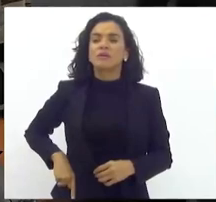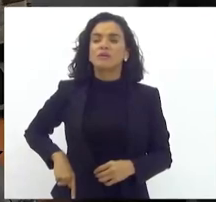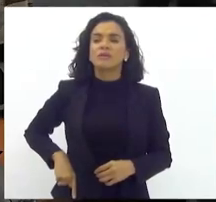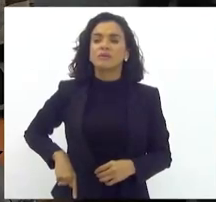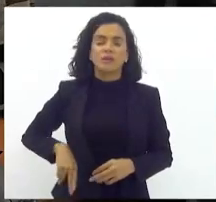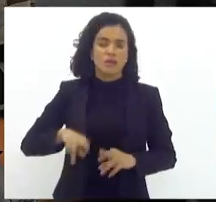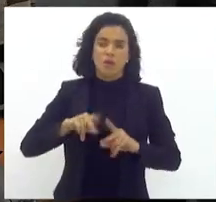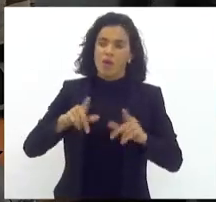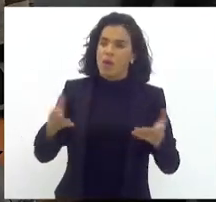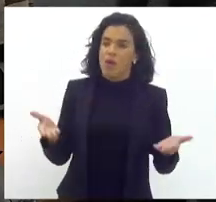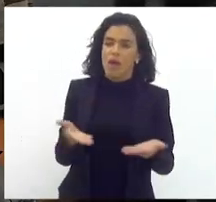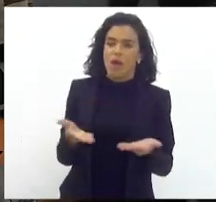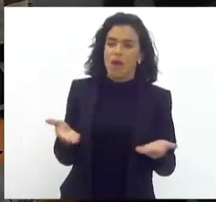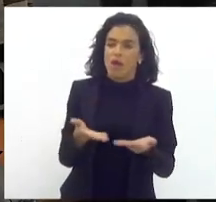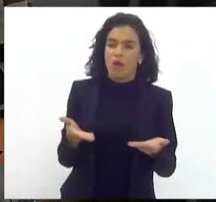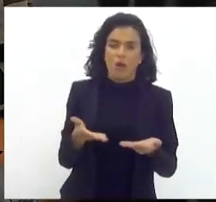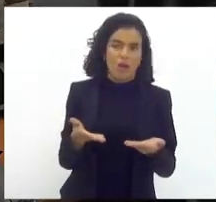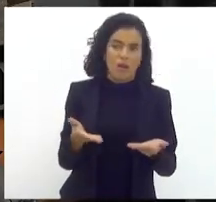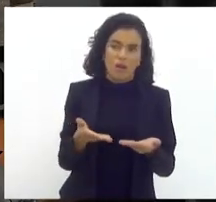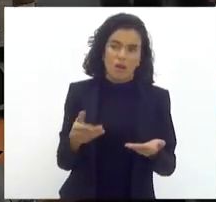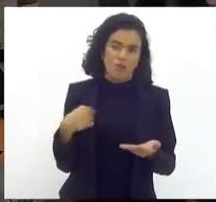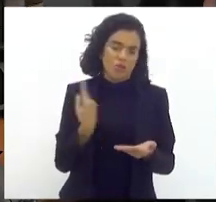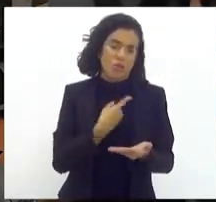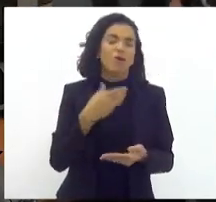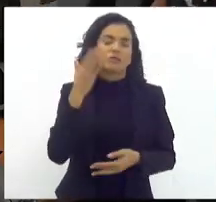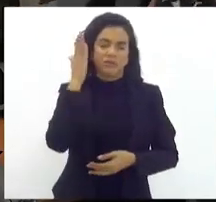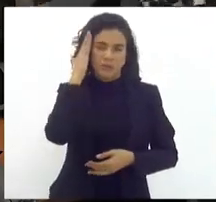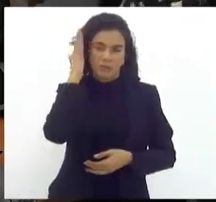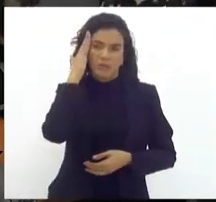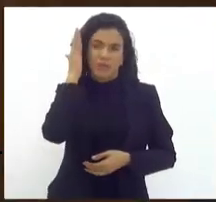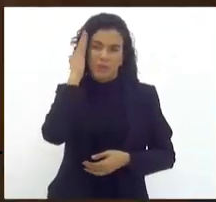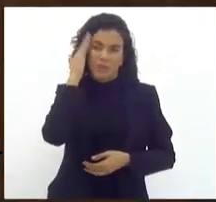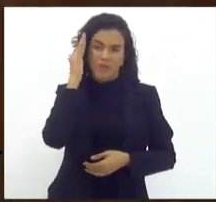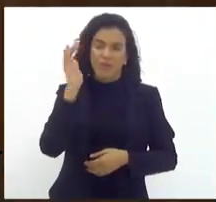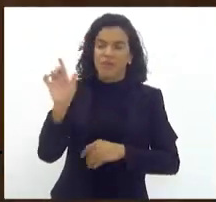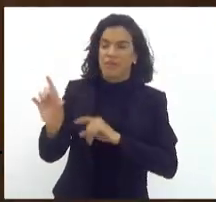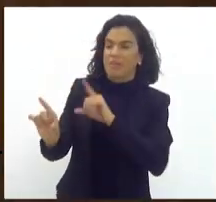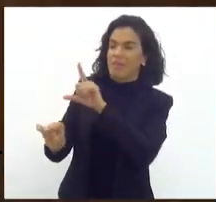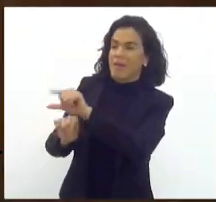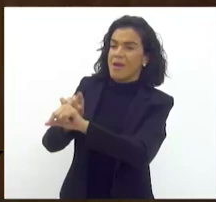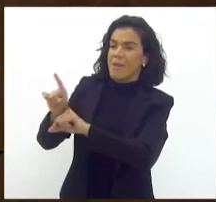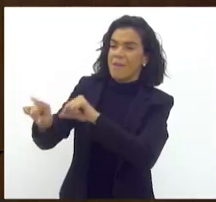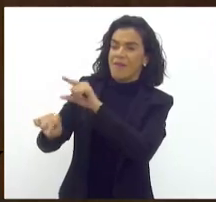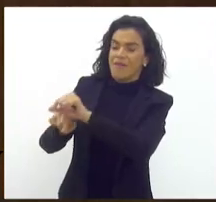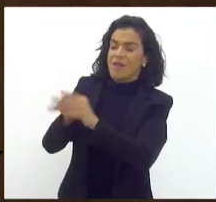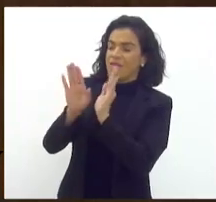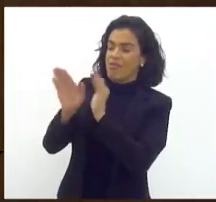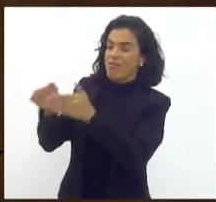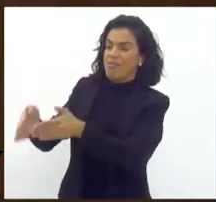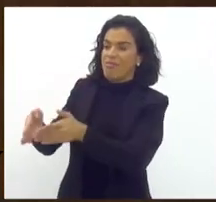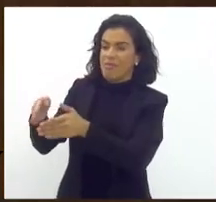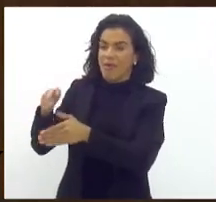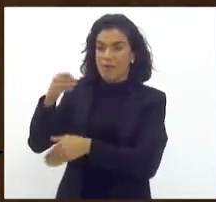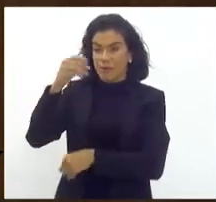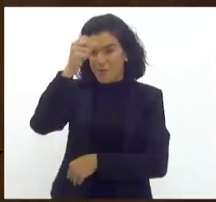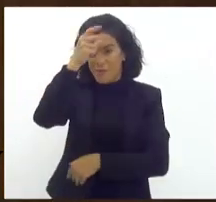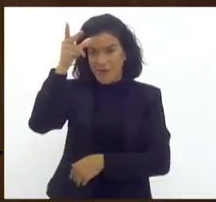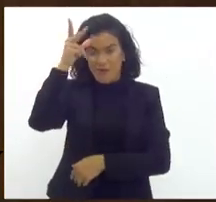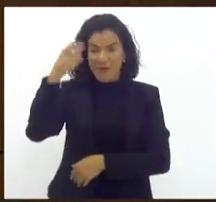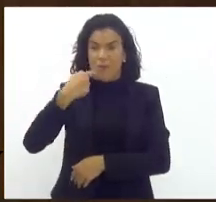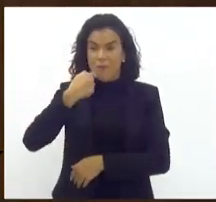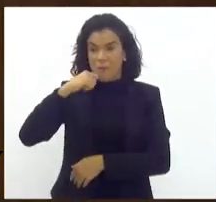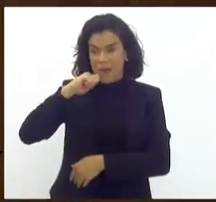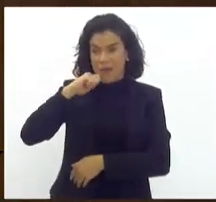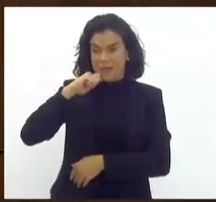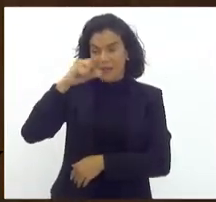não é de hoje que nós sabemos né da preferência do prefeito Eduardo Paes da Prefeitura